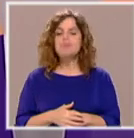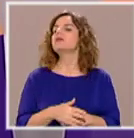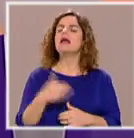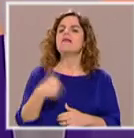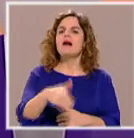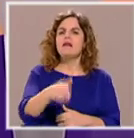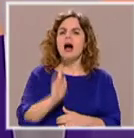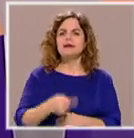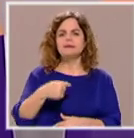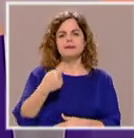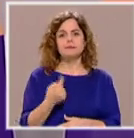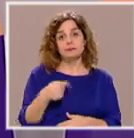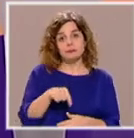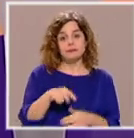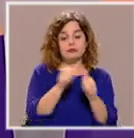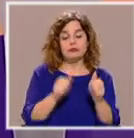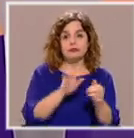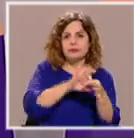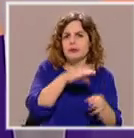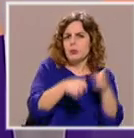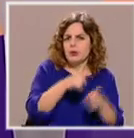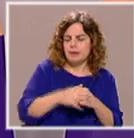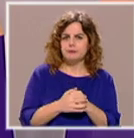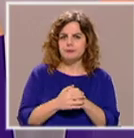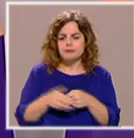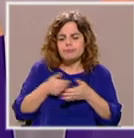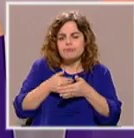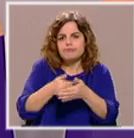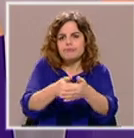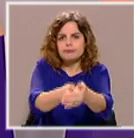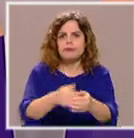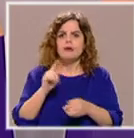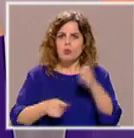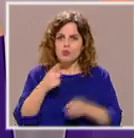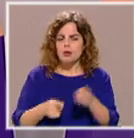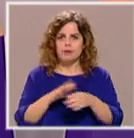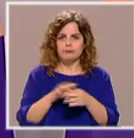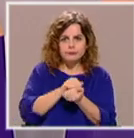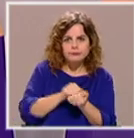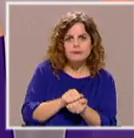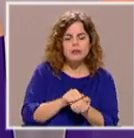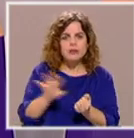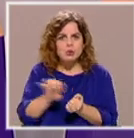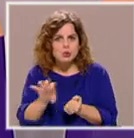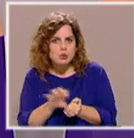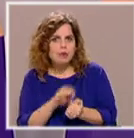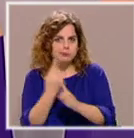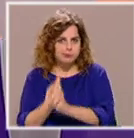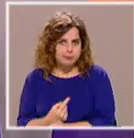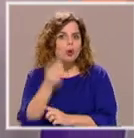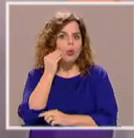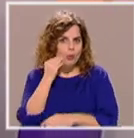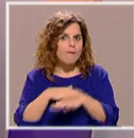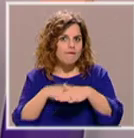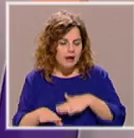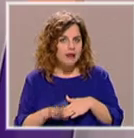sistema digestivo, as etapas todas que fazem parte deste sistema, a digestão, a absorção e a assimilação, e depois, mais no final